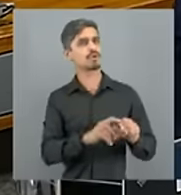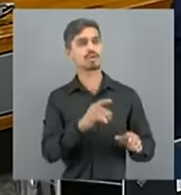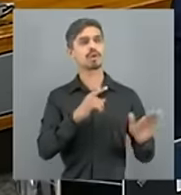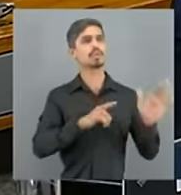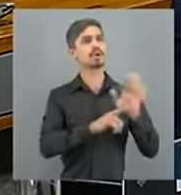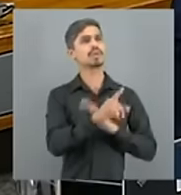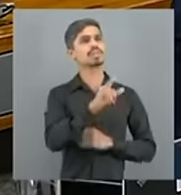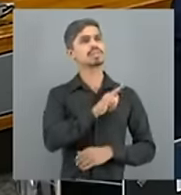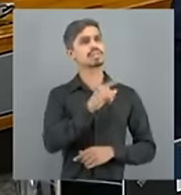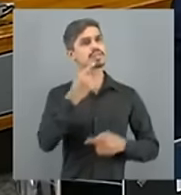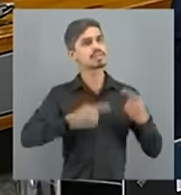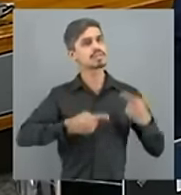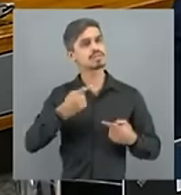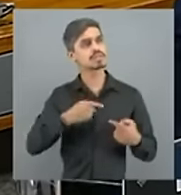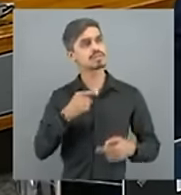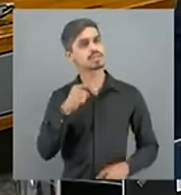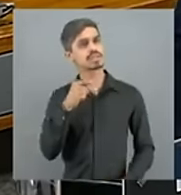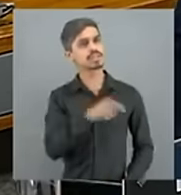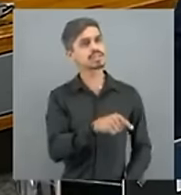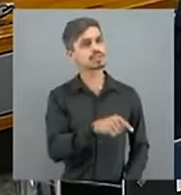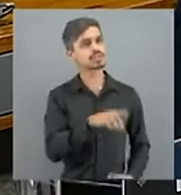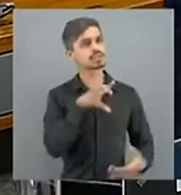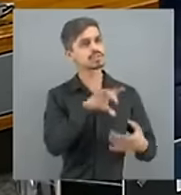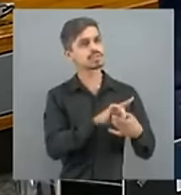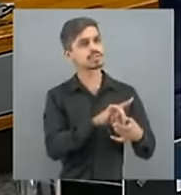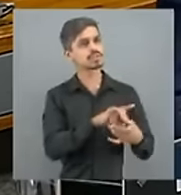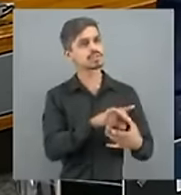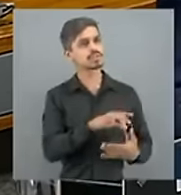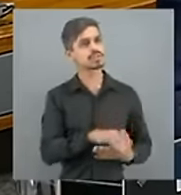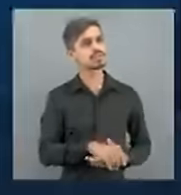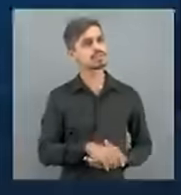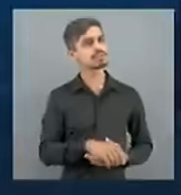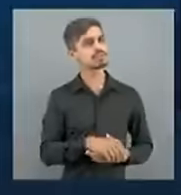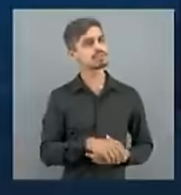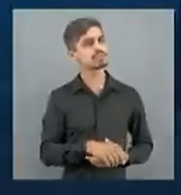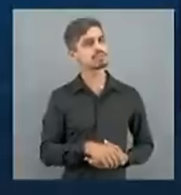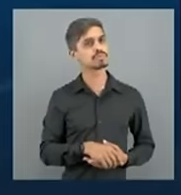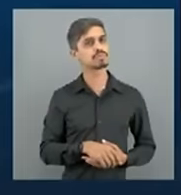algum político envolvido nisso também? Boa.